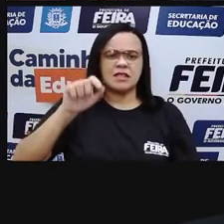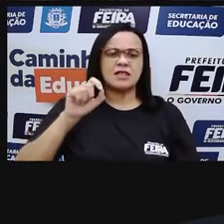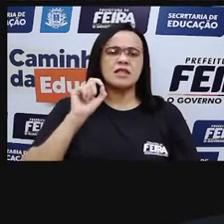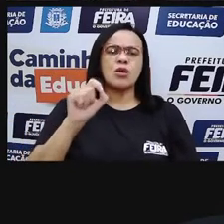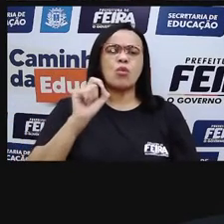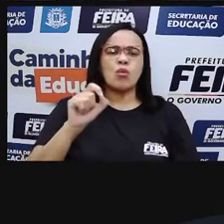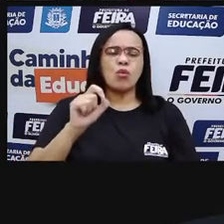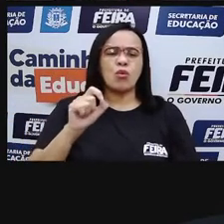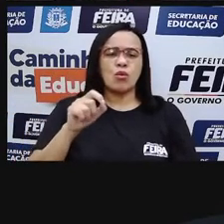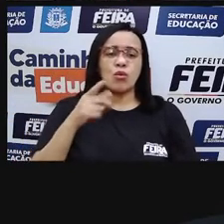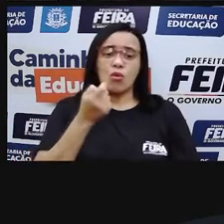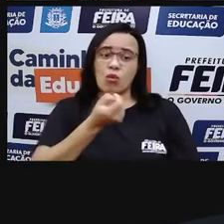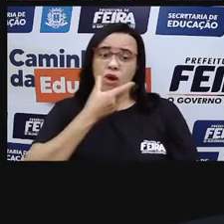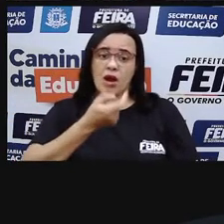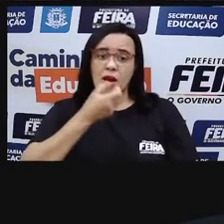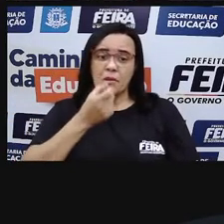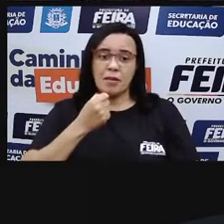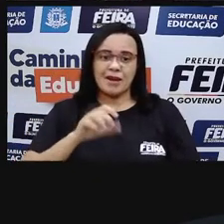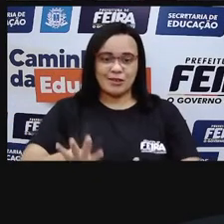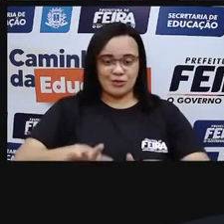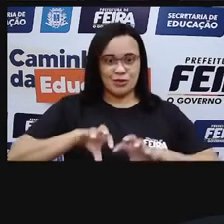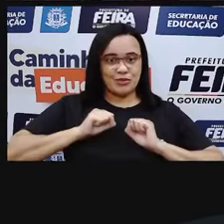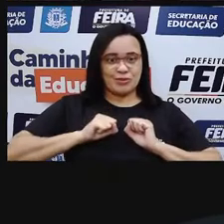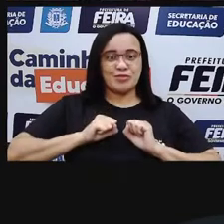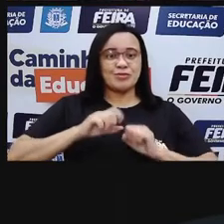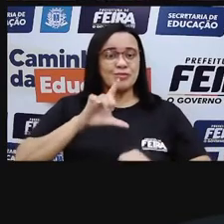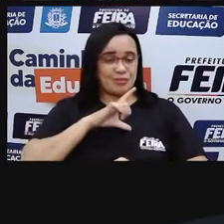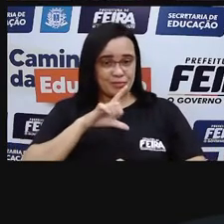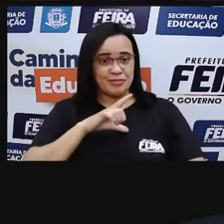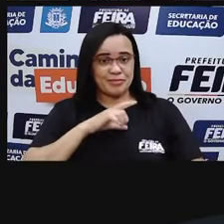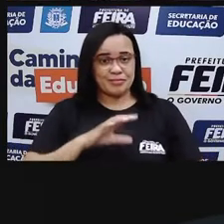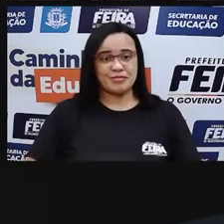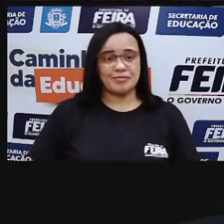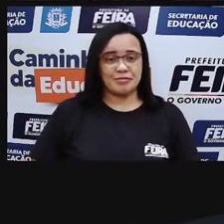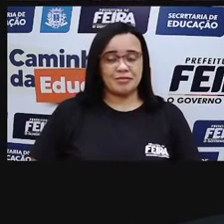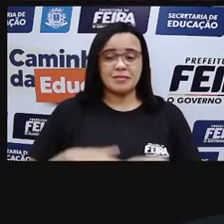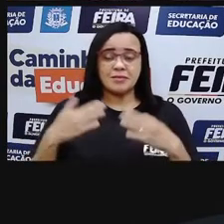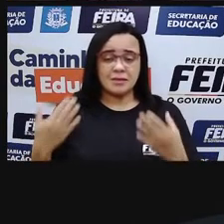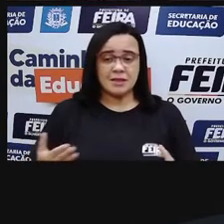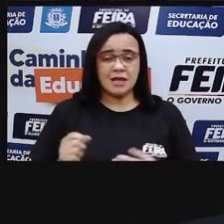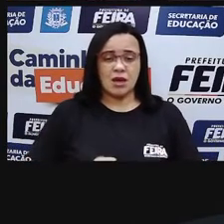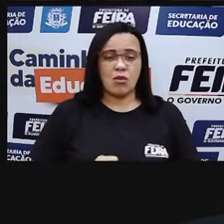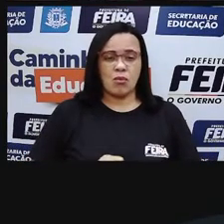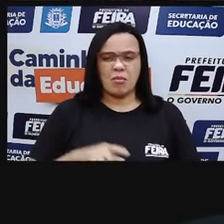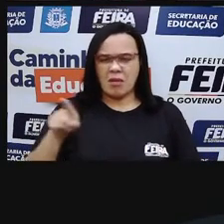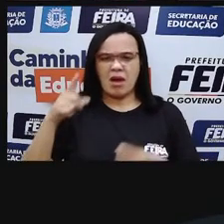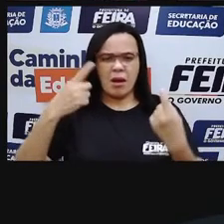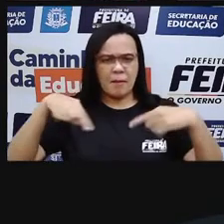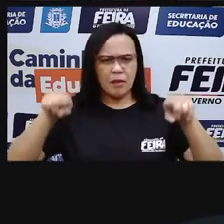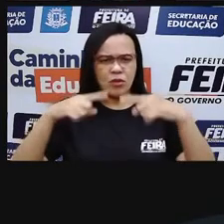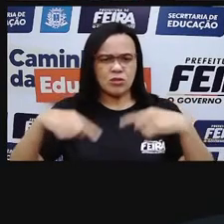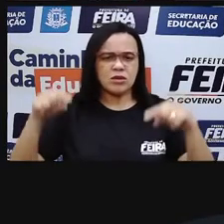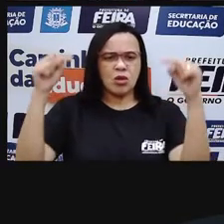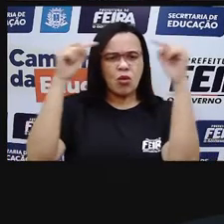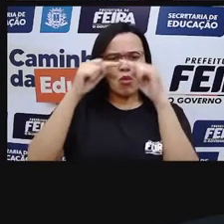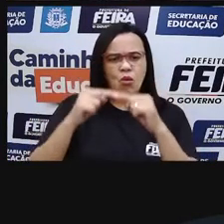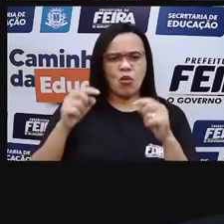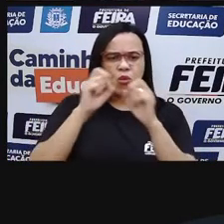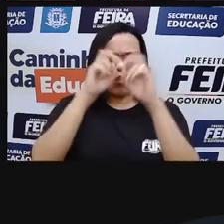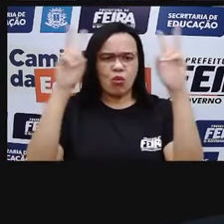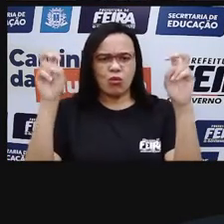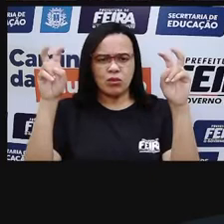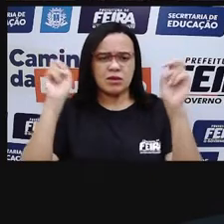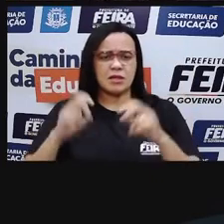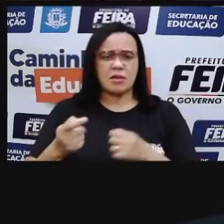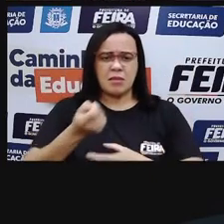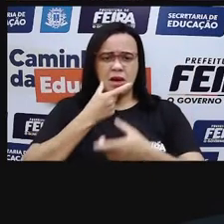cabelo, mas ainda está para nascer o doutor que cure a dor do cotovelo. Ai, ai, ai, vem desde os tempos de Adão